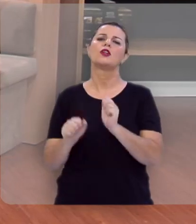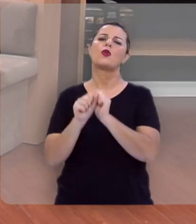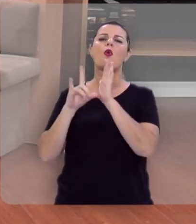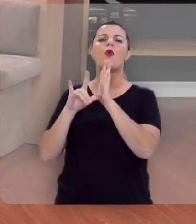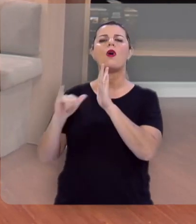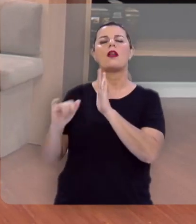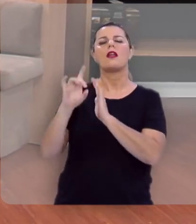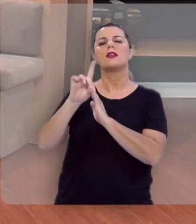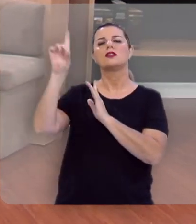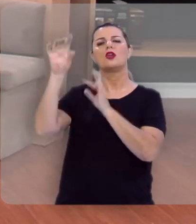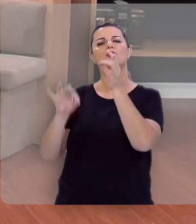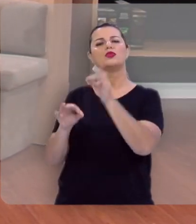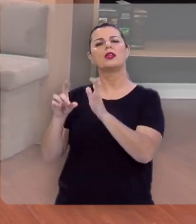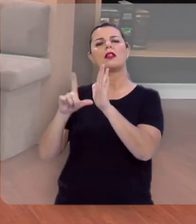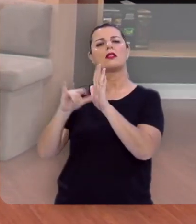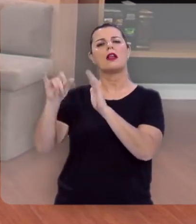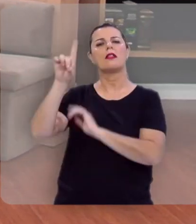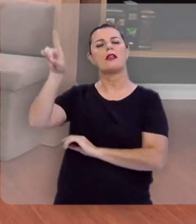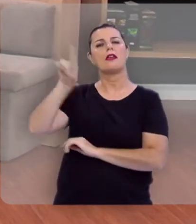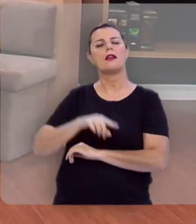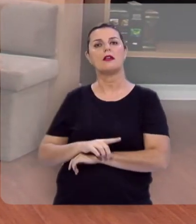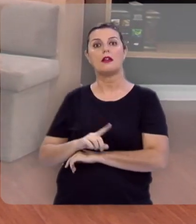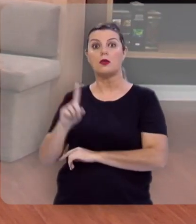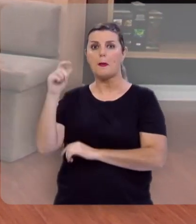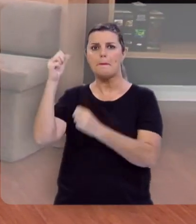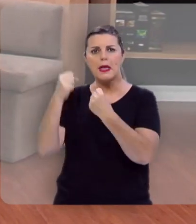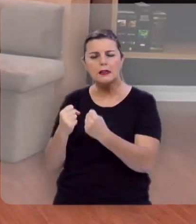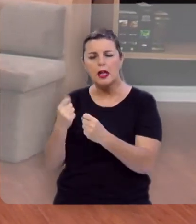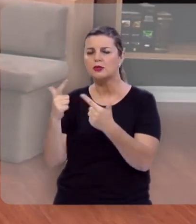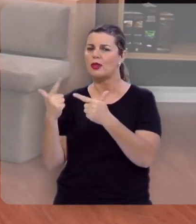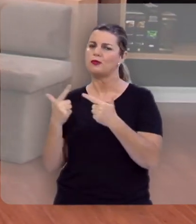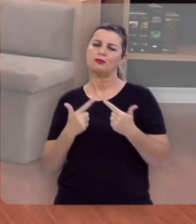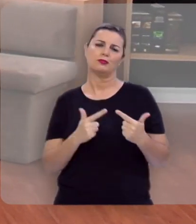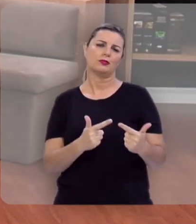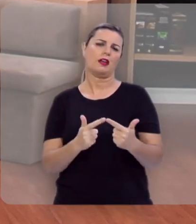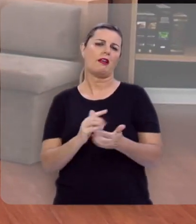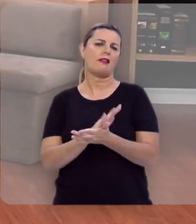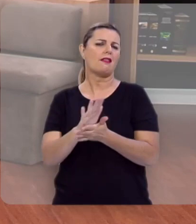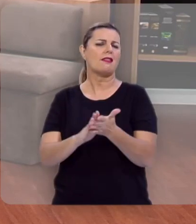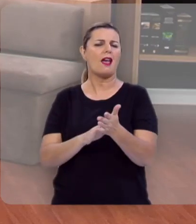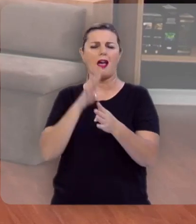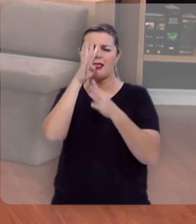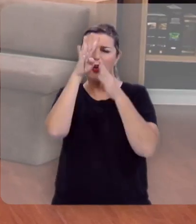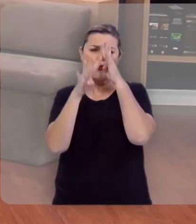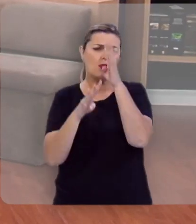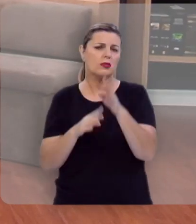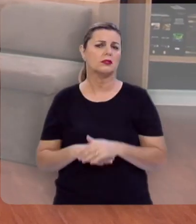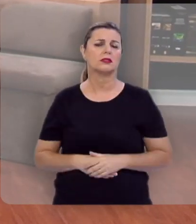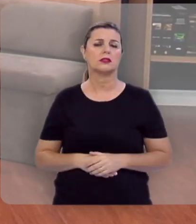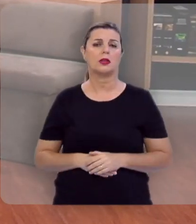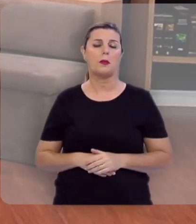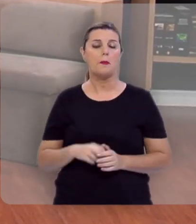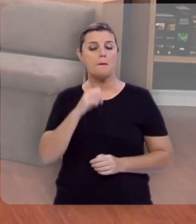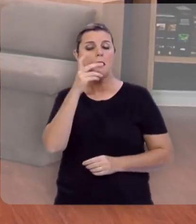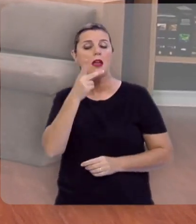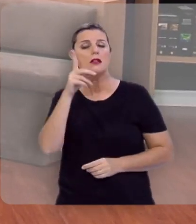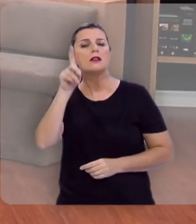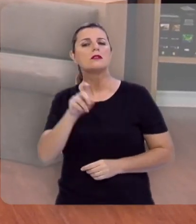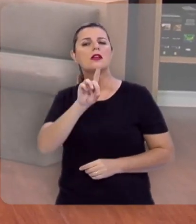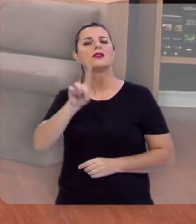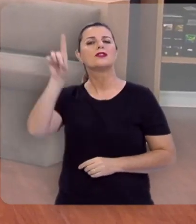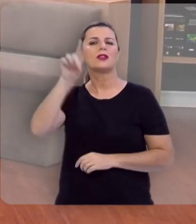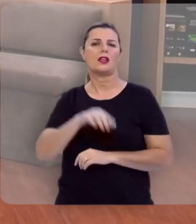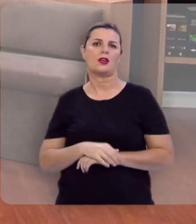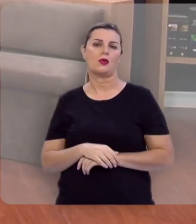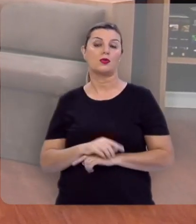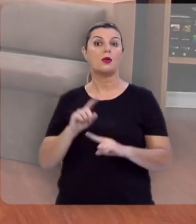de Deus e com a justiça de Deus, já não pesa sobre nós mais nenhuma condenação. Bendito seja